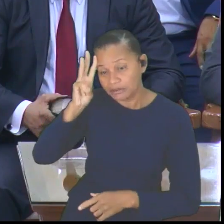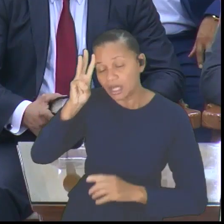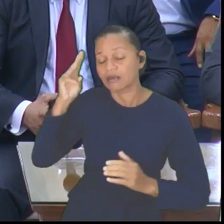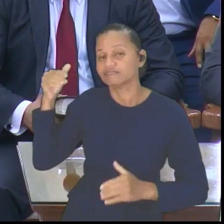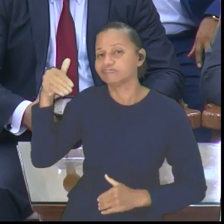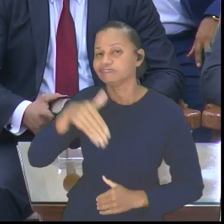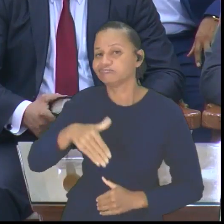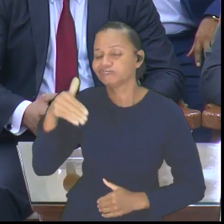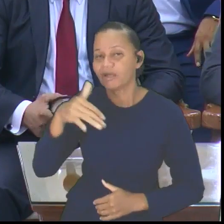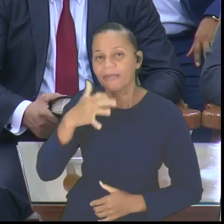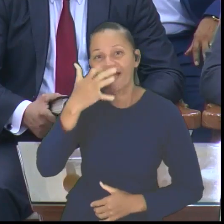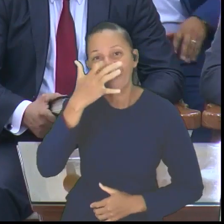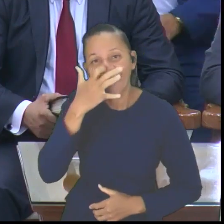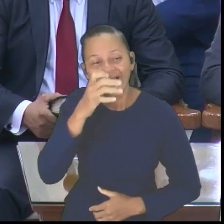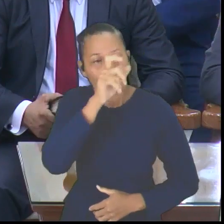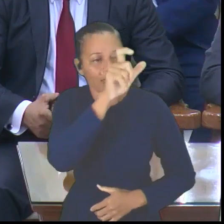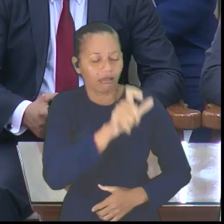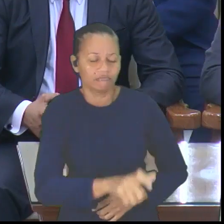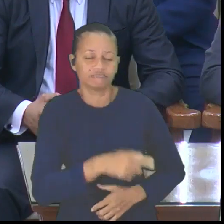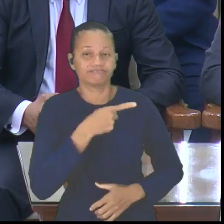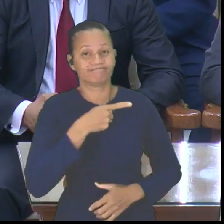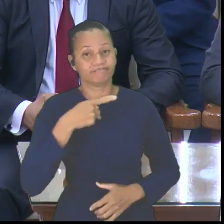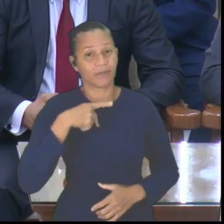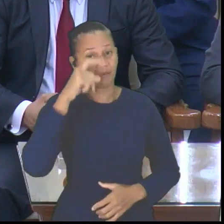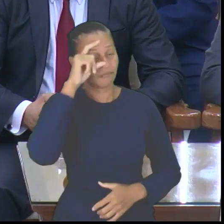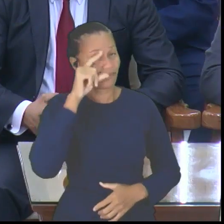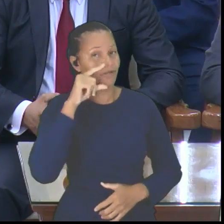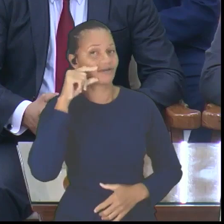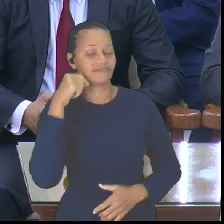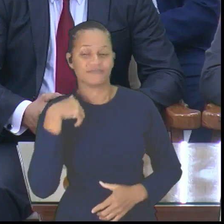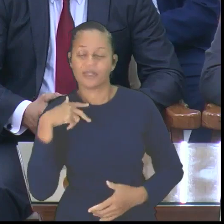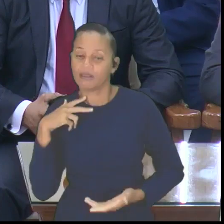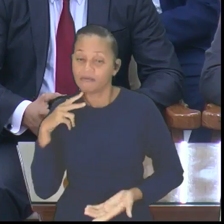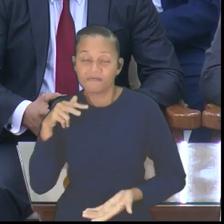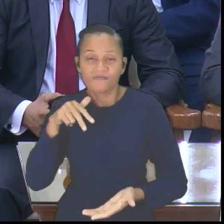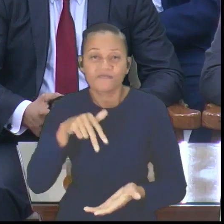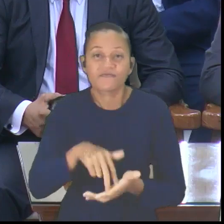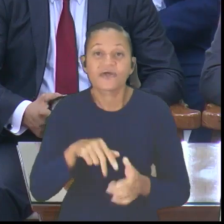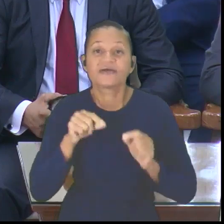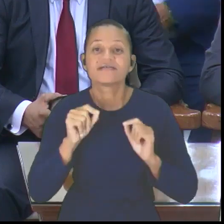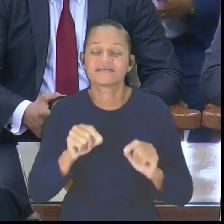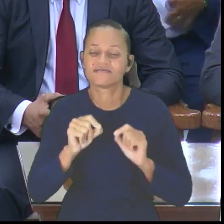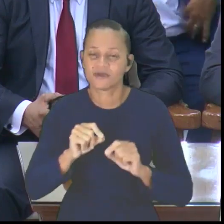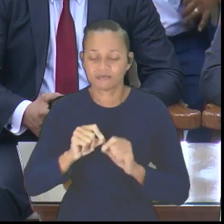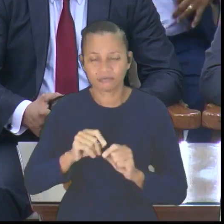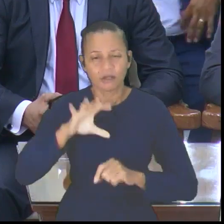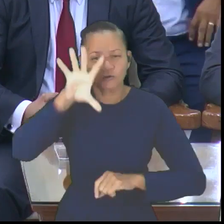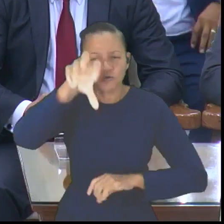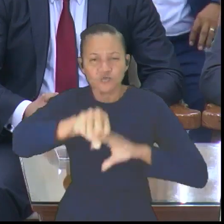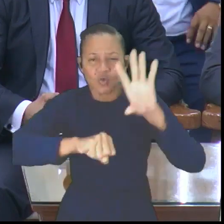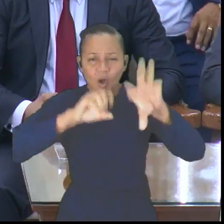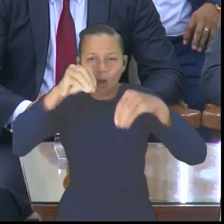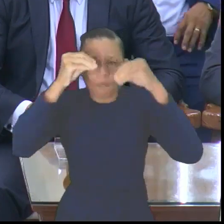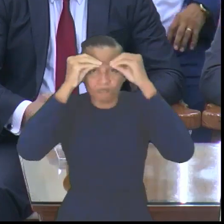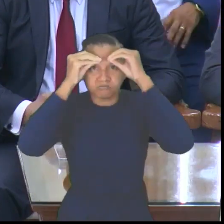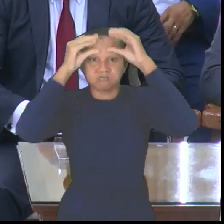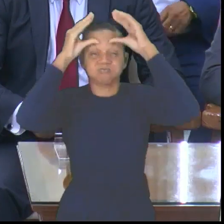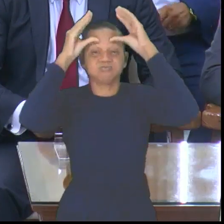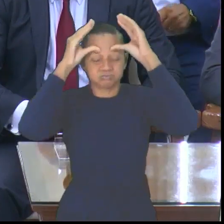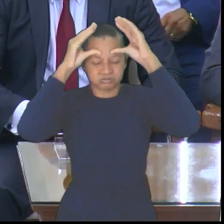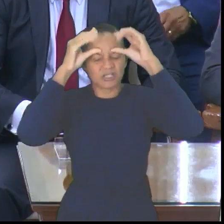o nosso pastor, não é? E viemos aqui para ser alimentados, e somos muito